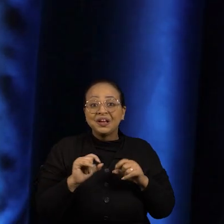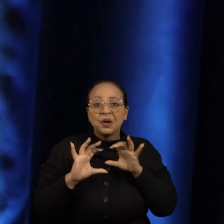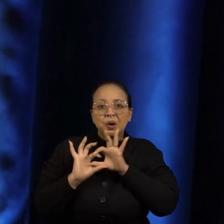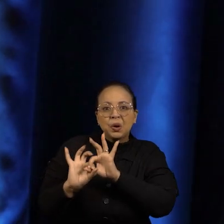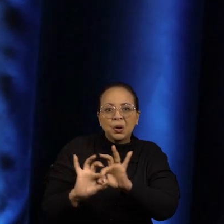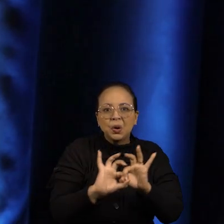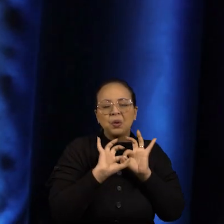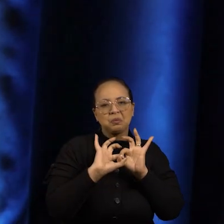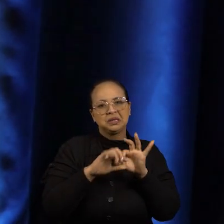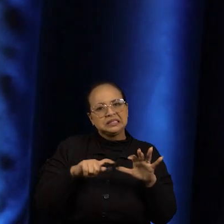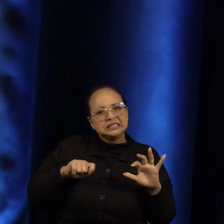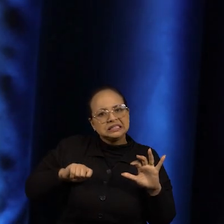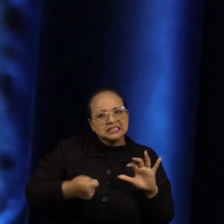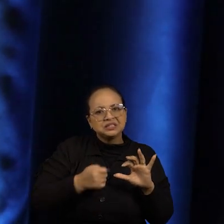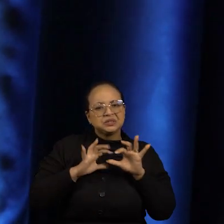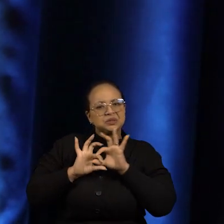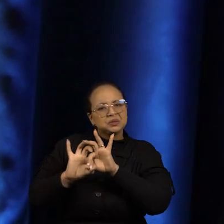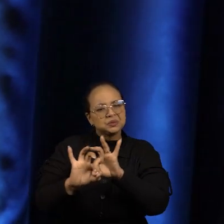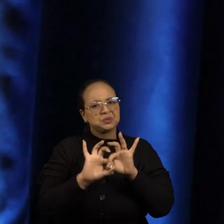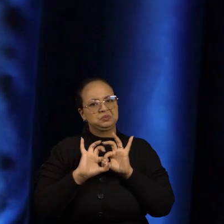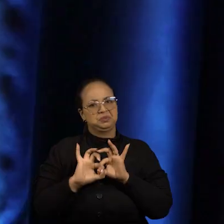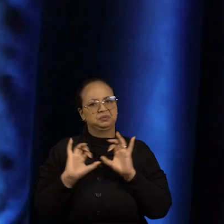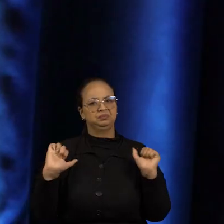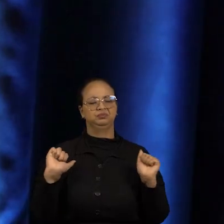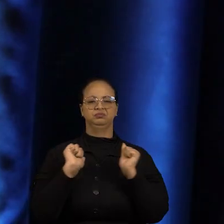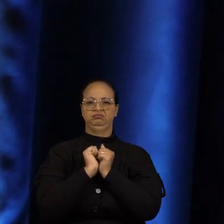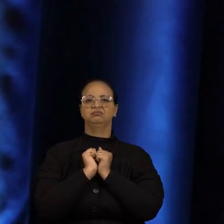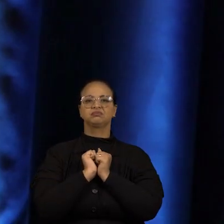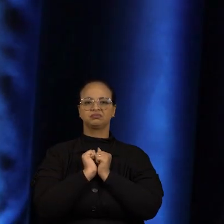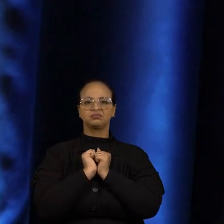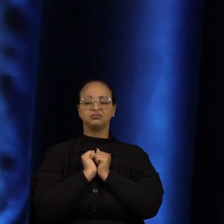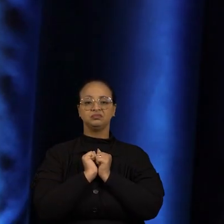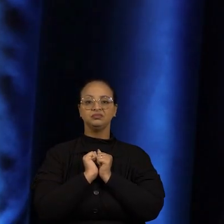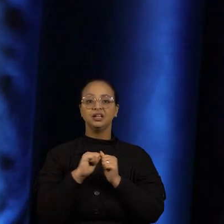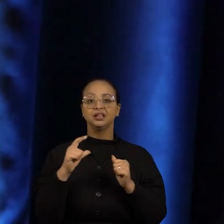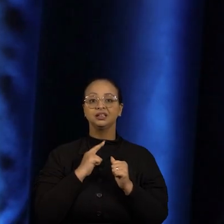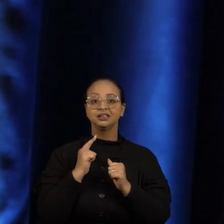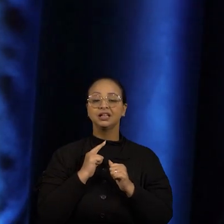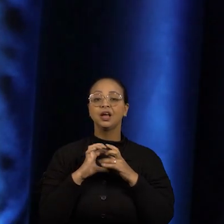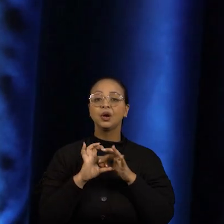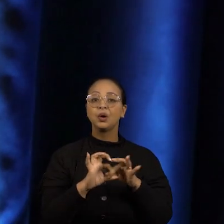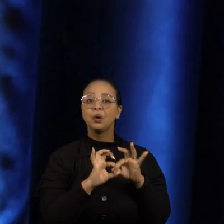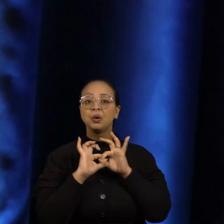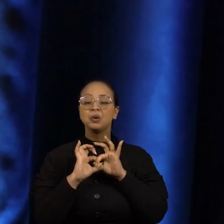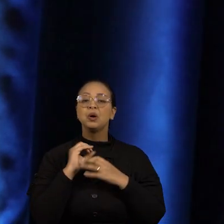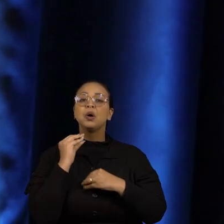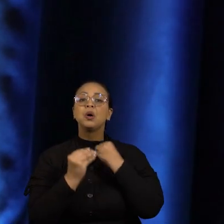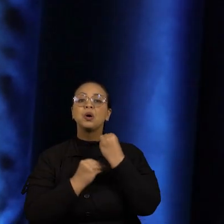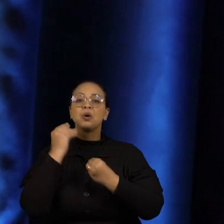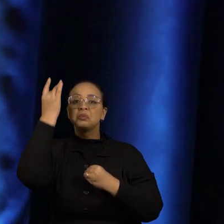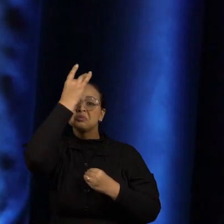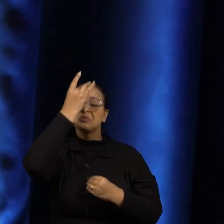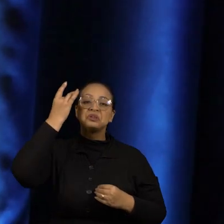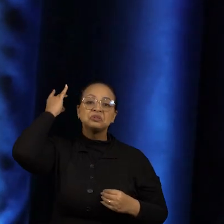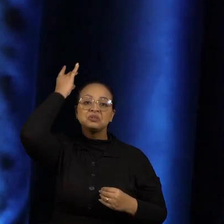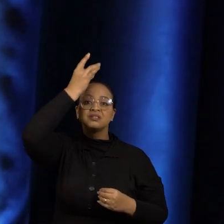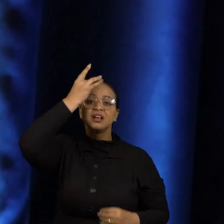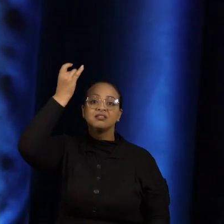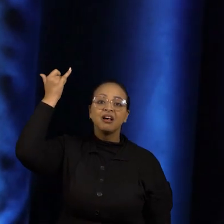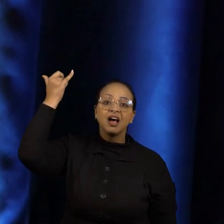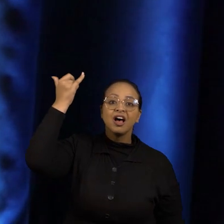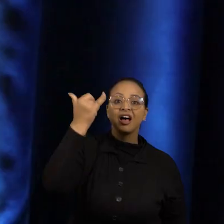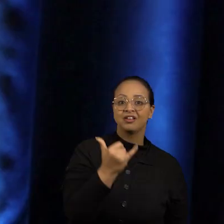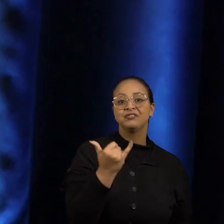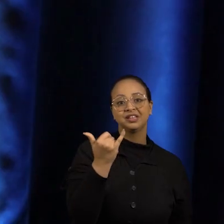comunhão, viver em comunhão no corpo, em comunhão naquilo que o Espírito Santo está dizendo às igrejas,